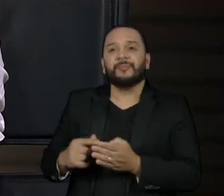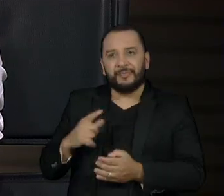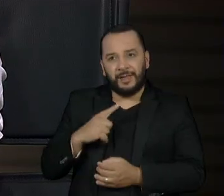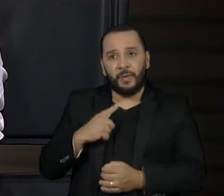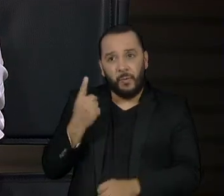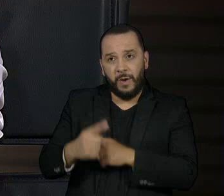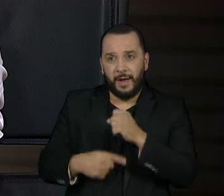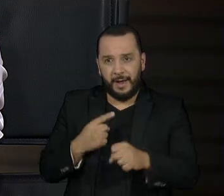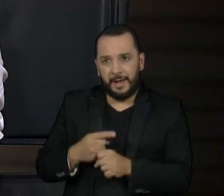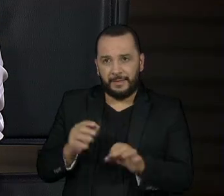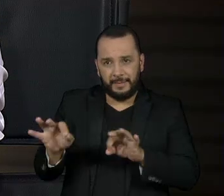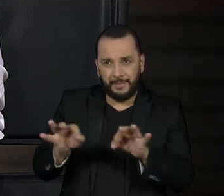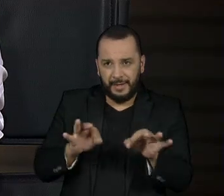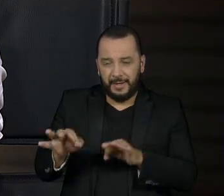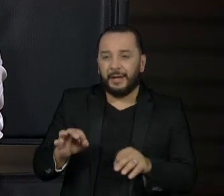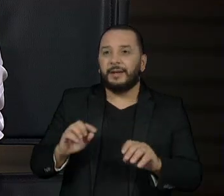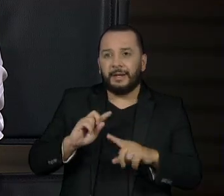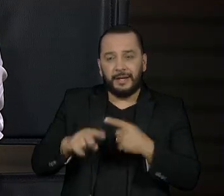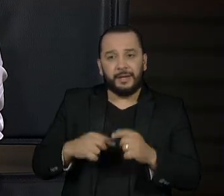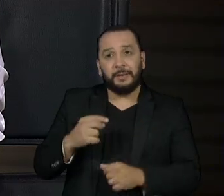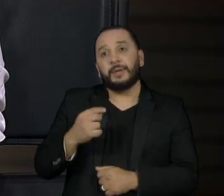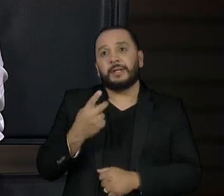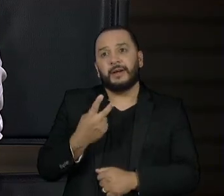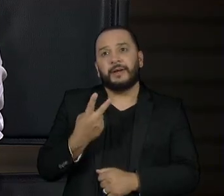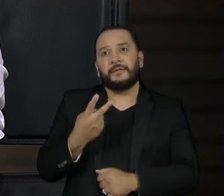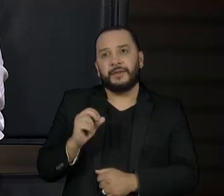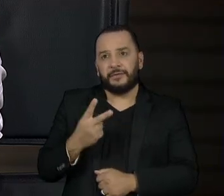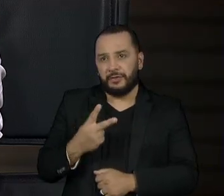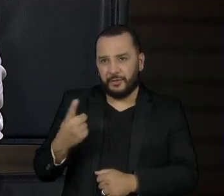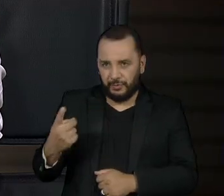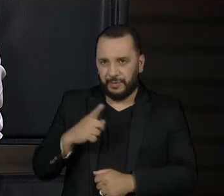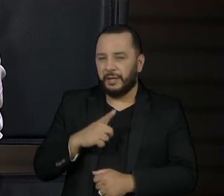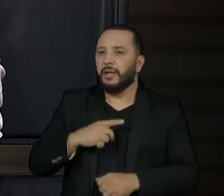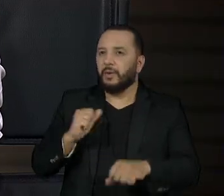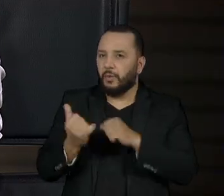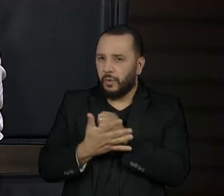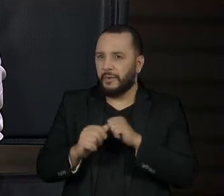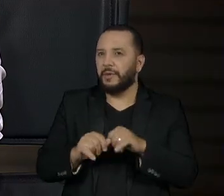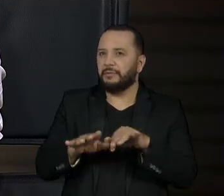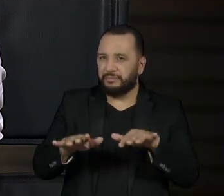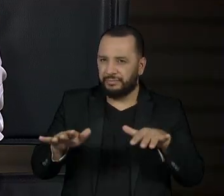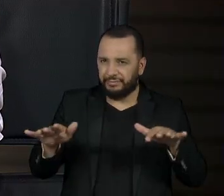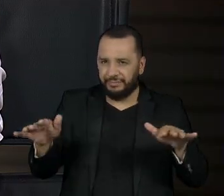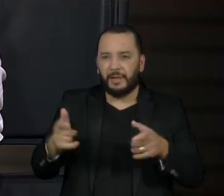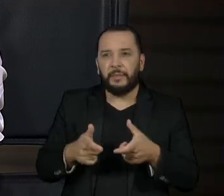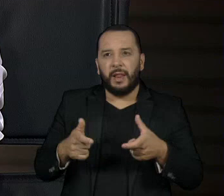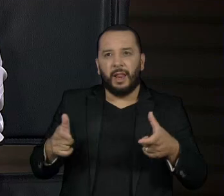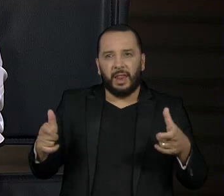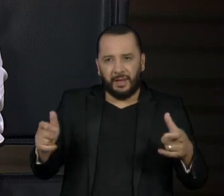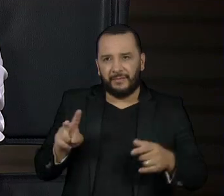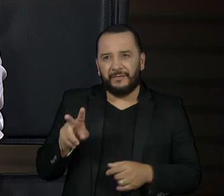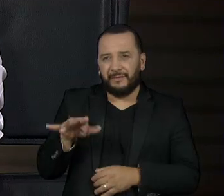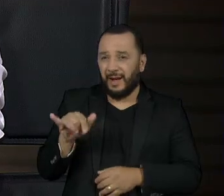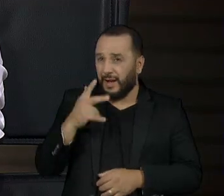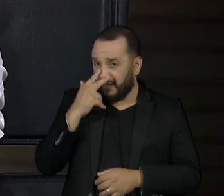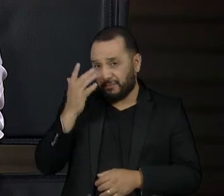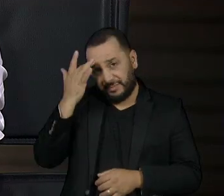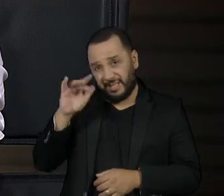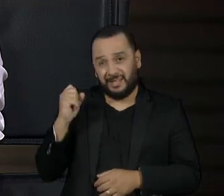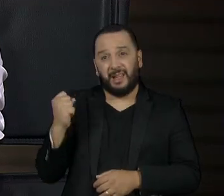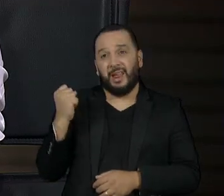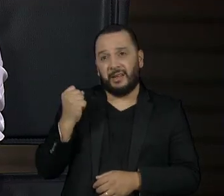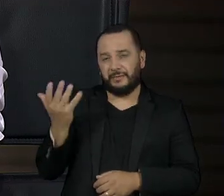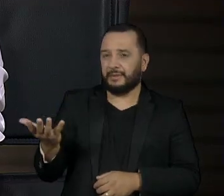gente entra 2021 ainda com uma pandemia, né? Que pelo visto tem aumentado, inclusive, tem ficado ainda mais grave, né? Então a gente vai ter um ano